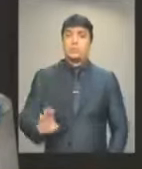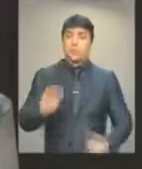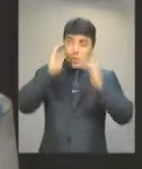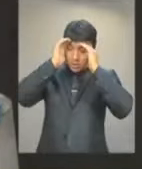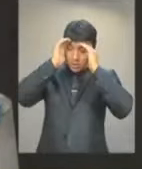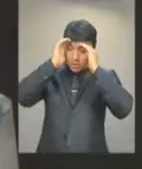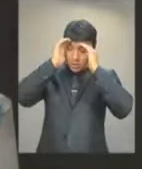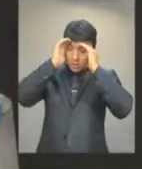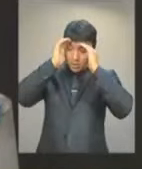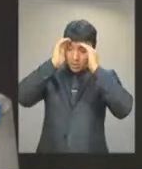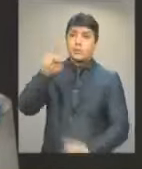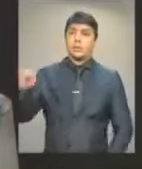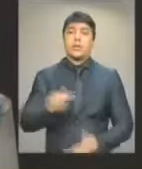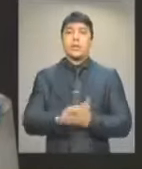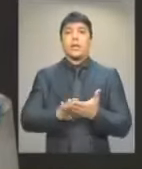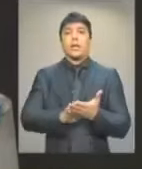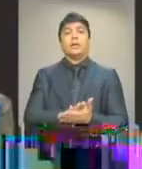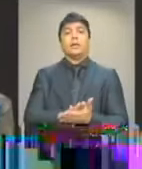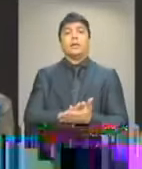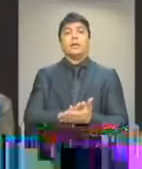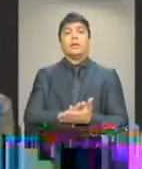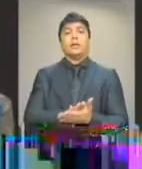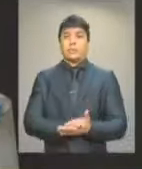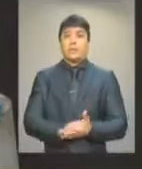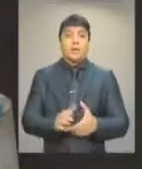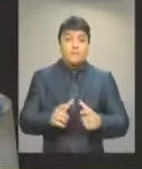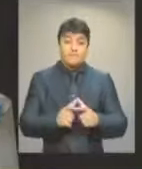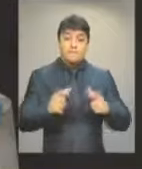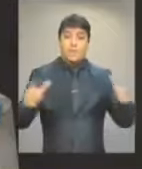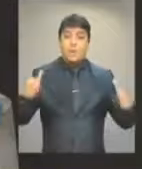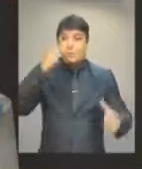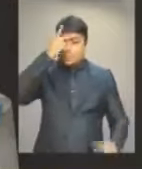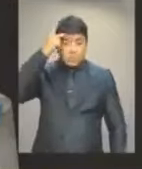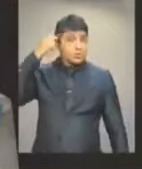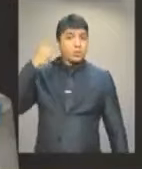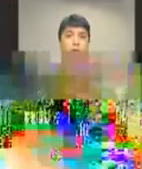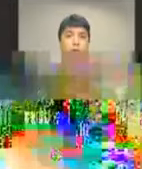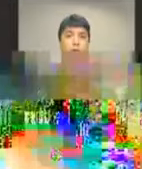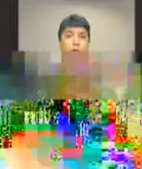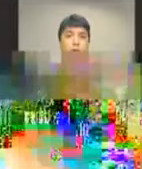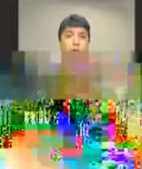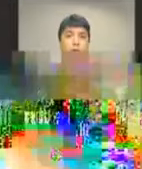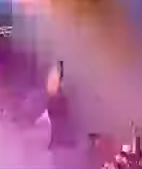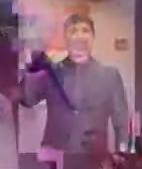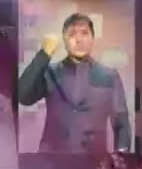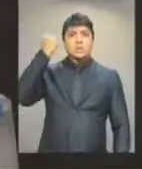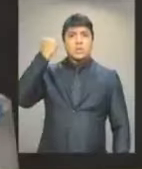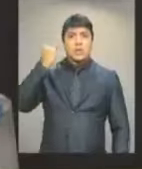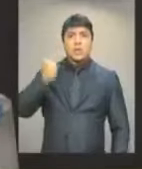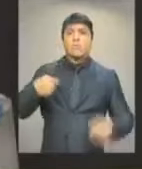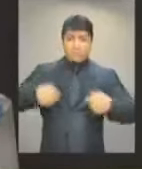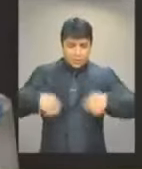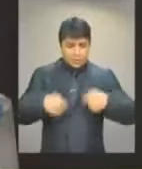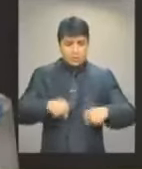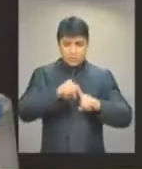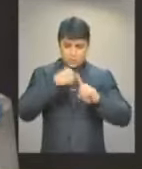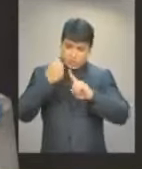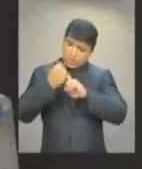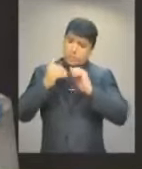não seguiram o seu chefe de Estado. A maioria dos brasileiros estava consciente da necessidade do isolamento